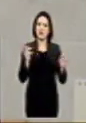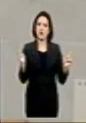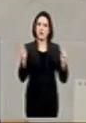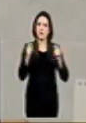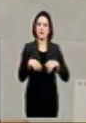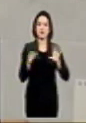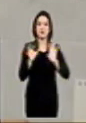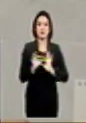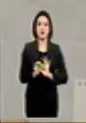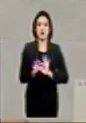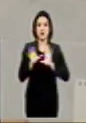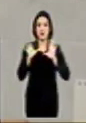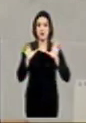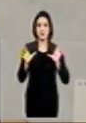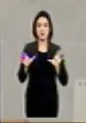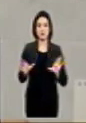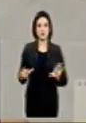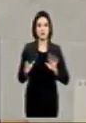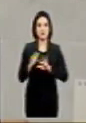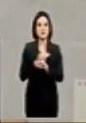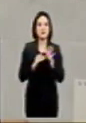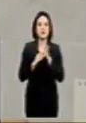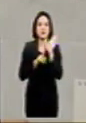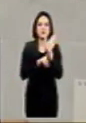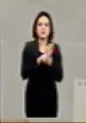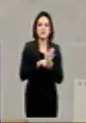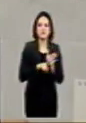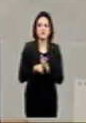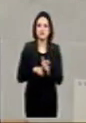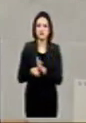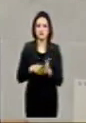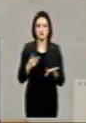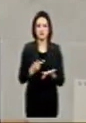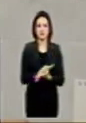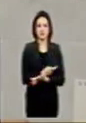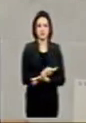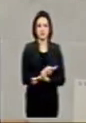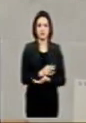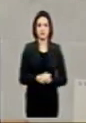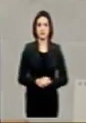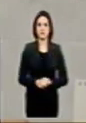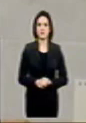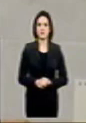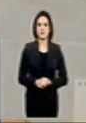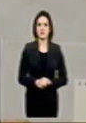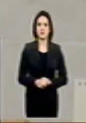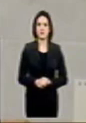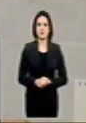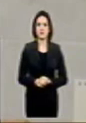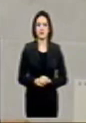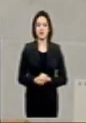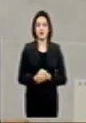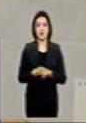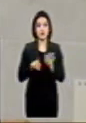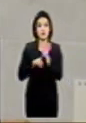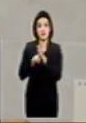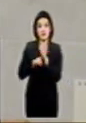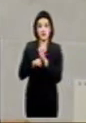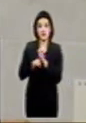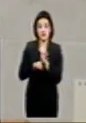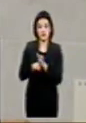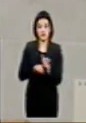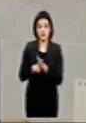medida investigativa. Não que as medidas de investigação dependam de autorização